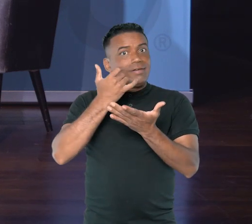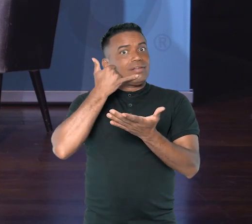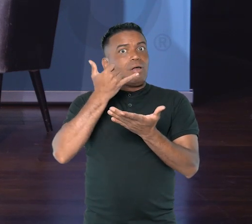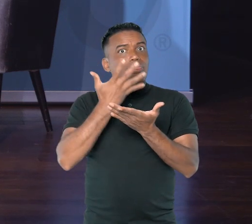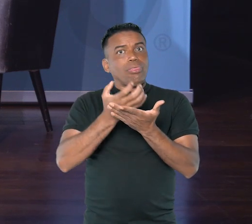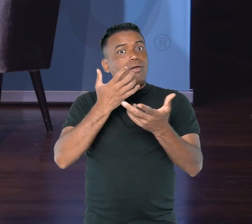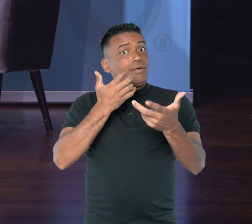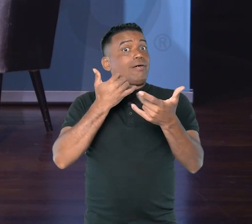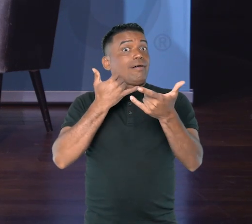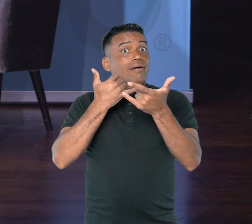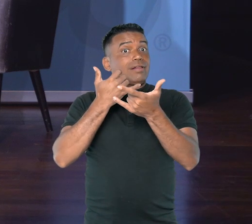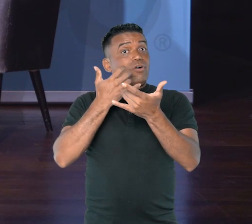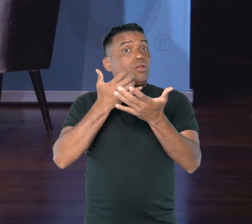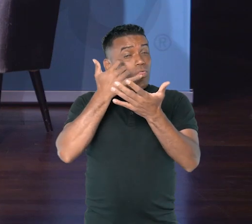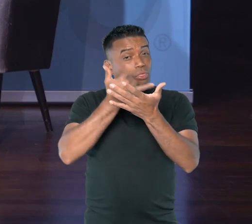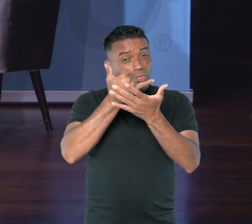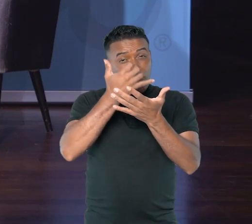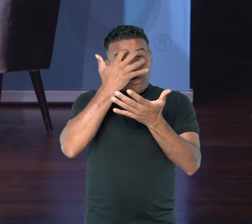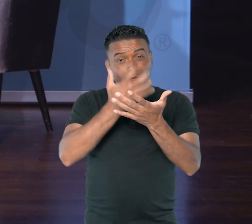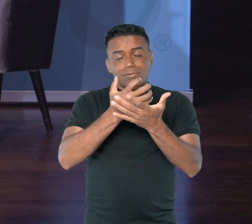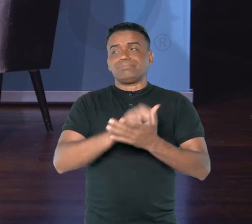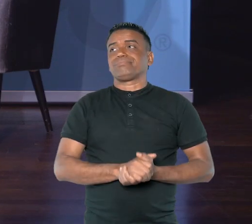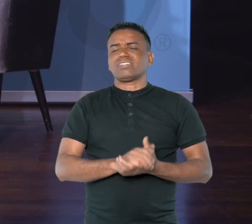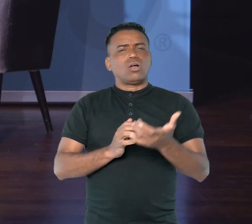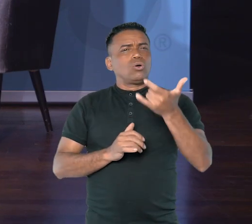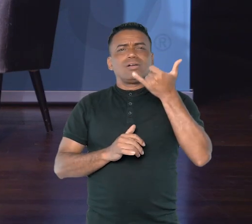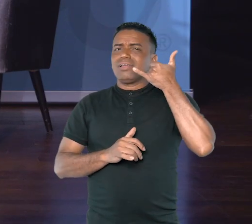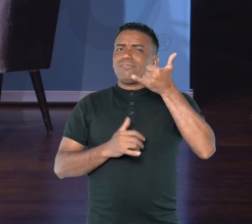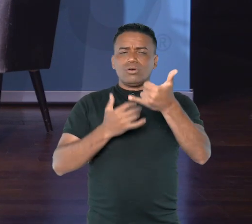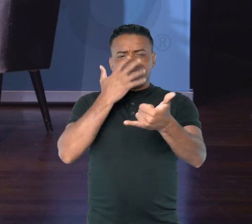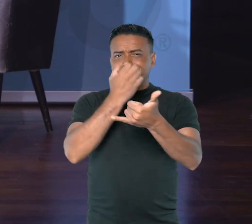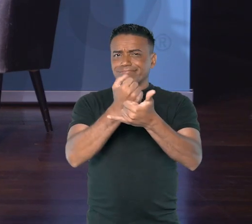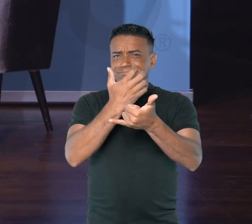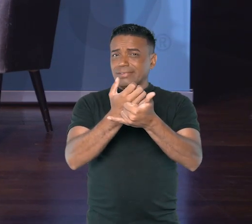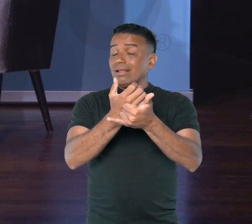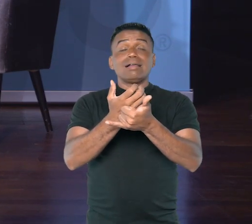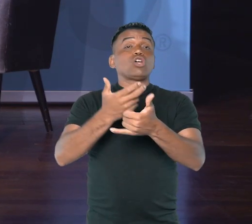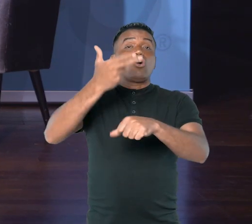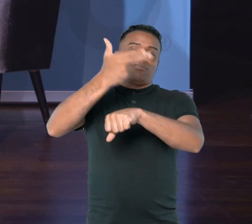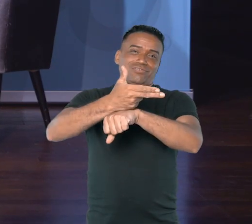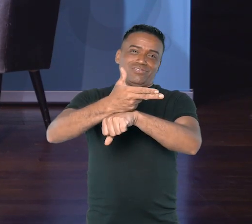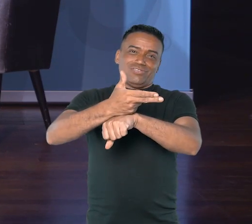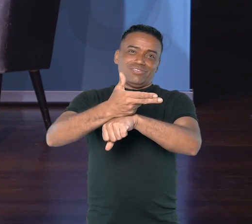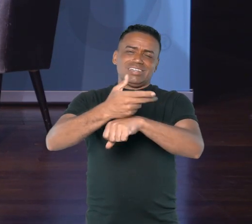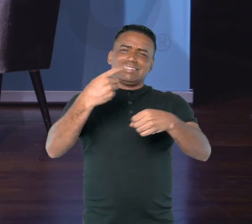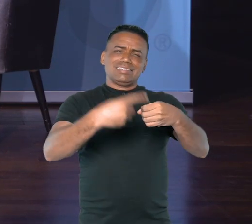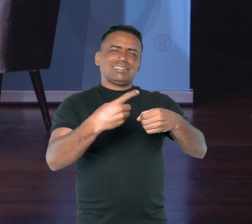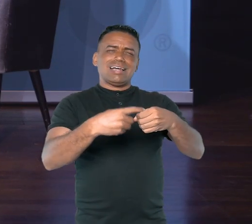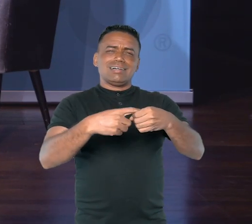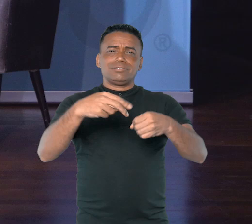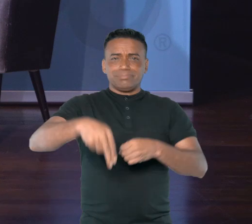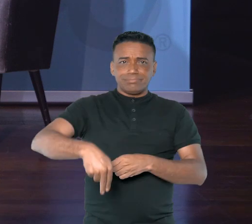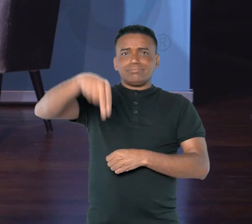Da coisa tecnológica. Então, eu estava ali com o celular que gravava, basicamente, na cidade mais ao